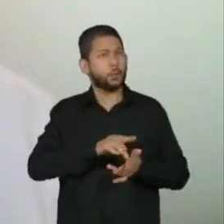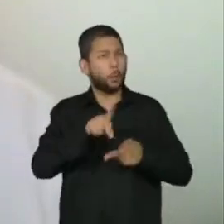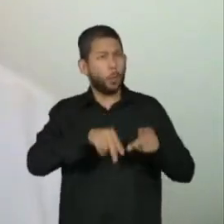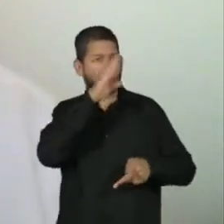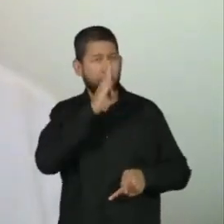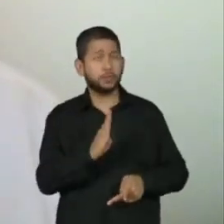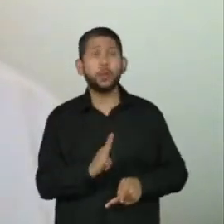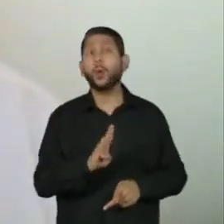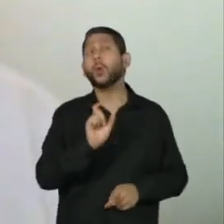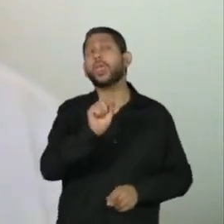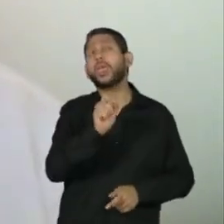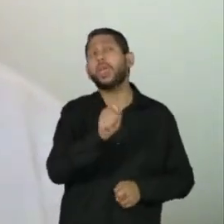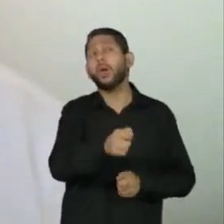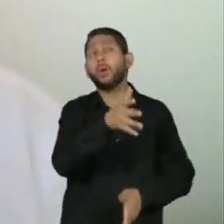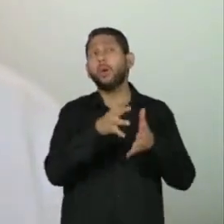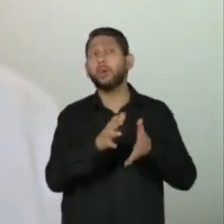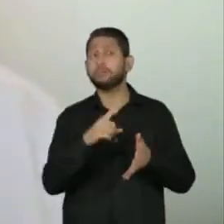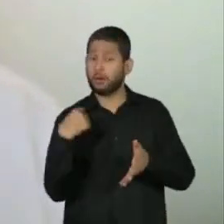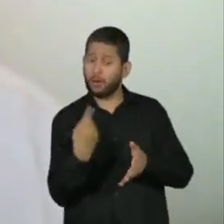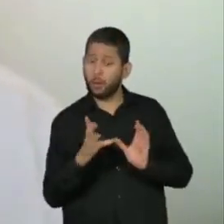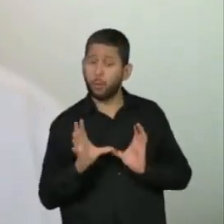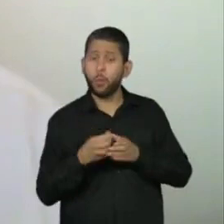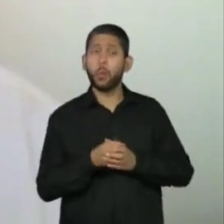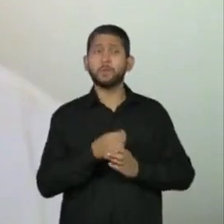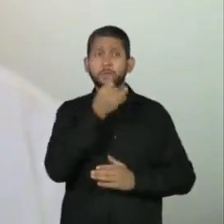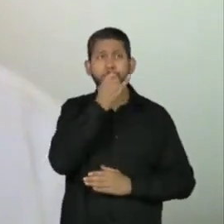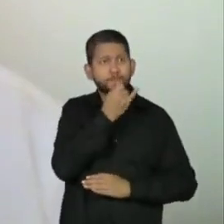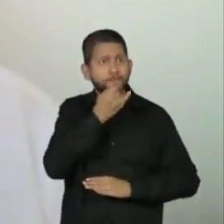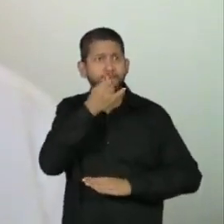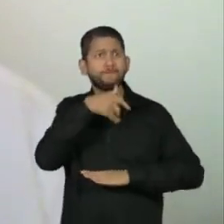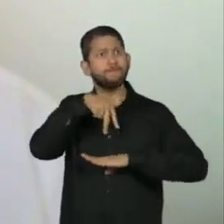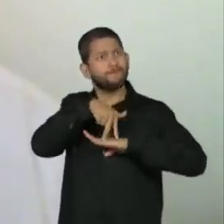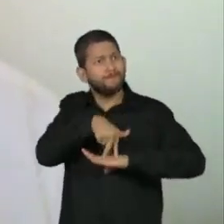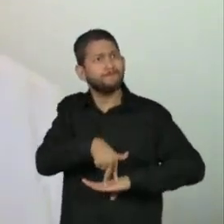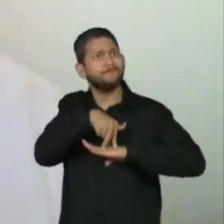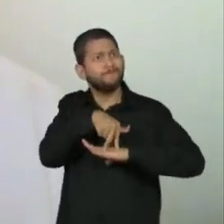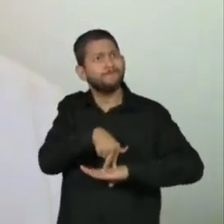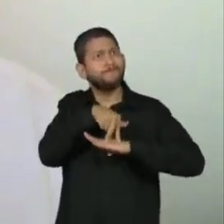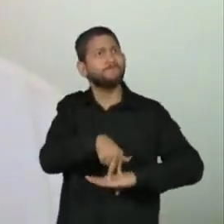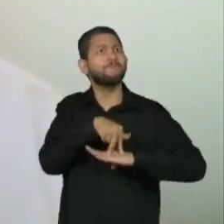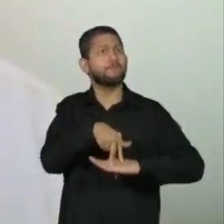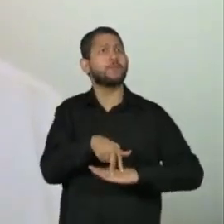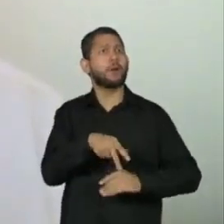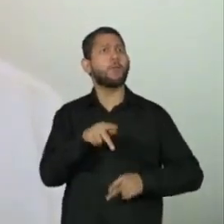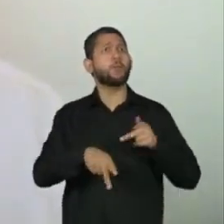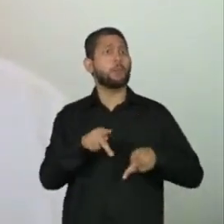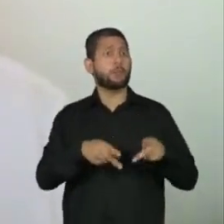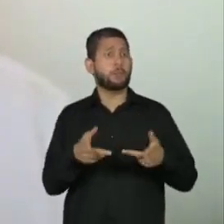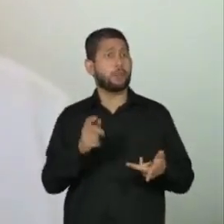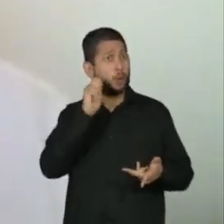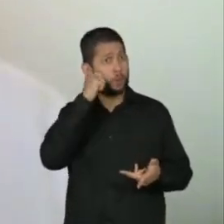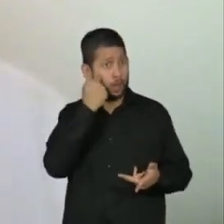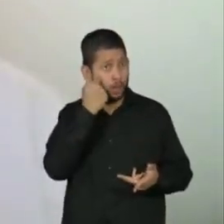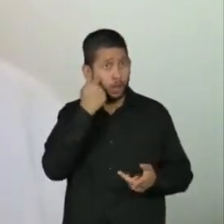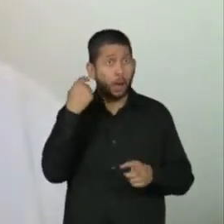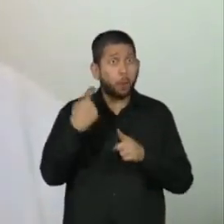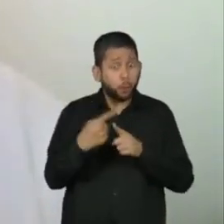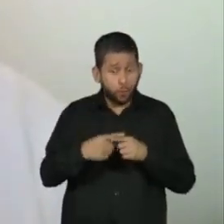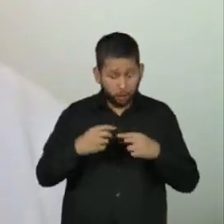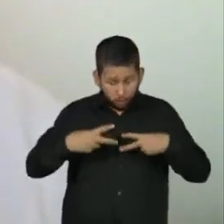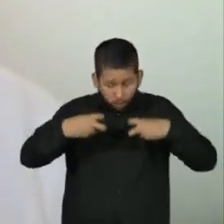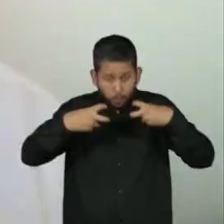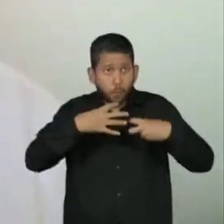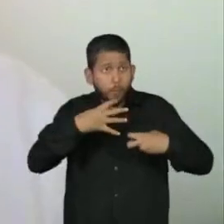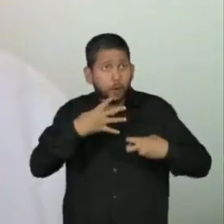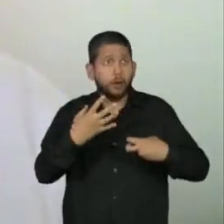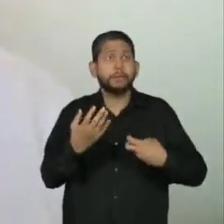de forma resistente, resiliente e muito incisiva pela população negra a partir dos seus mecanismos,